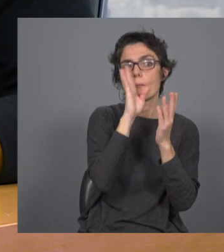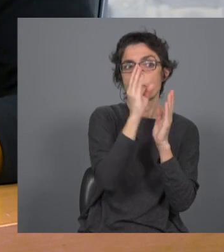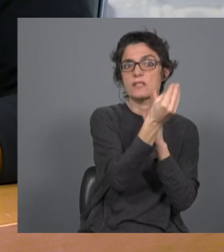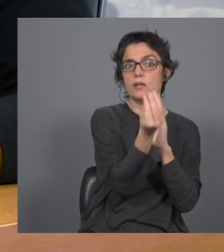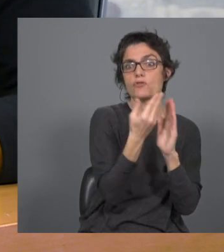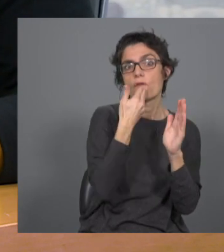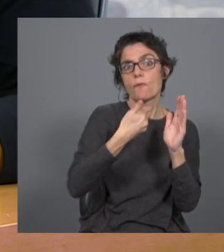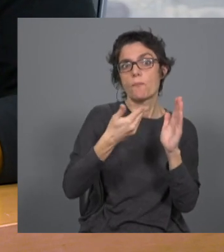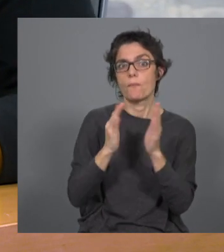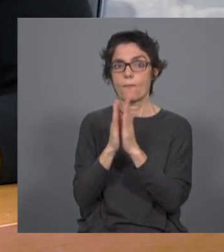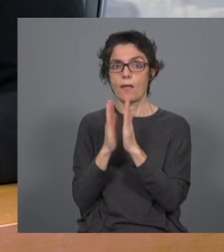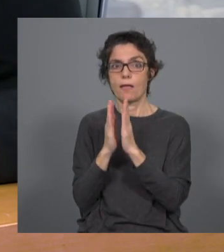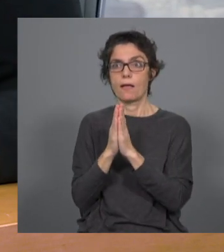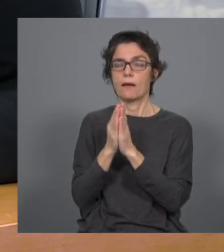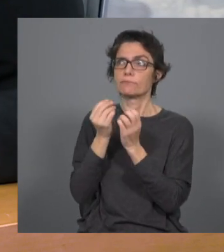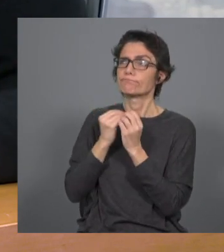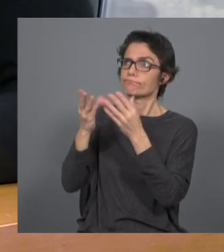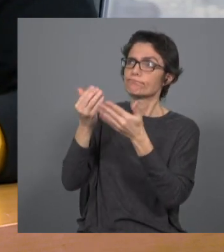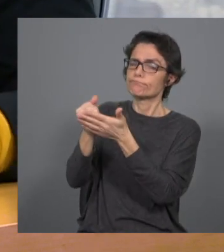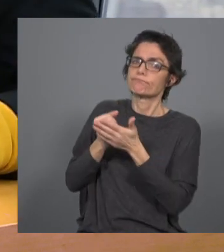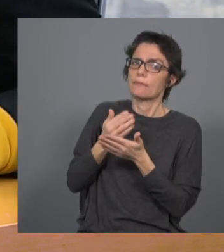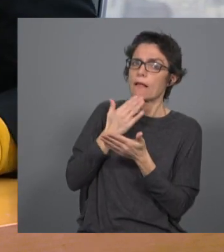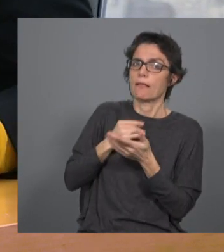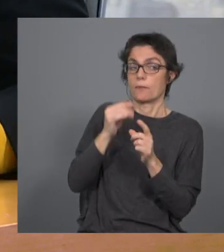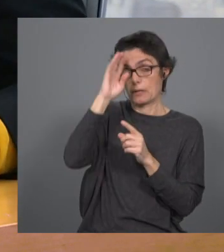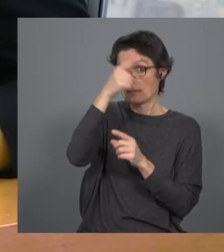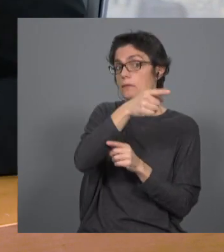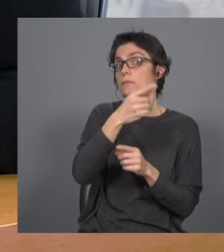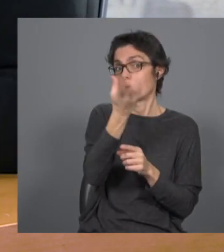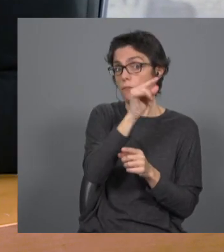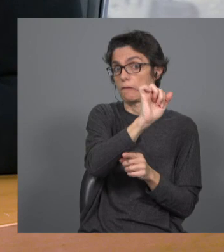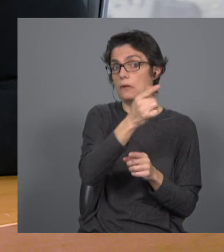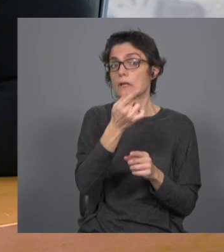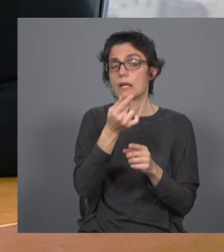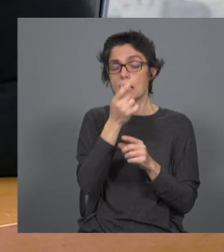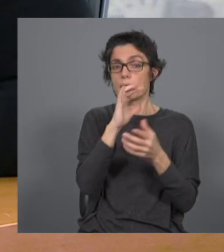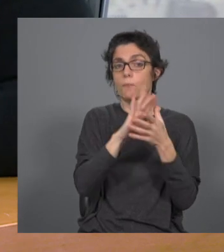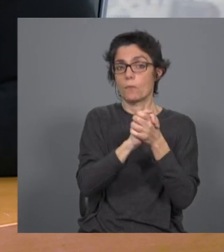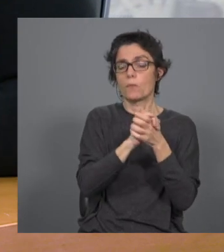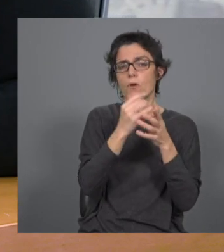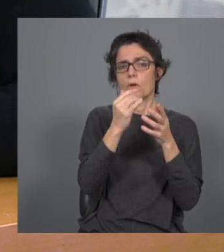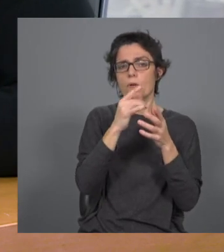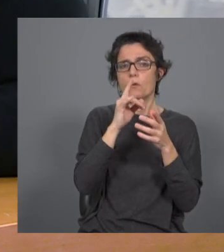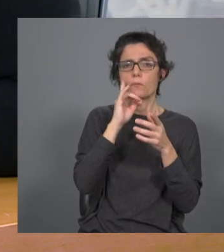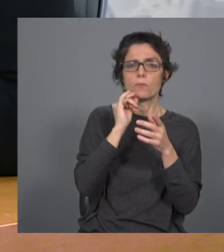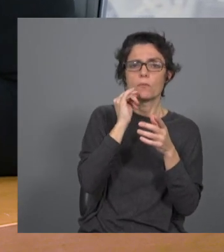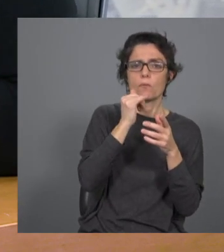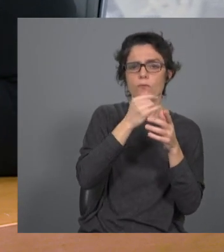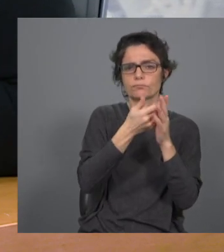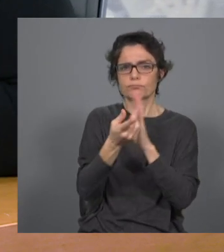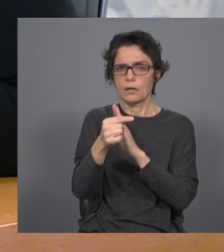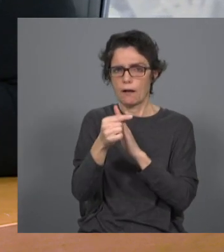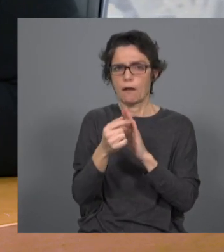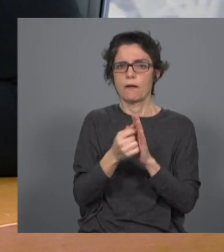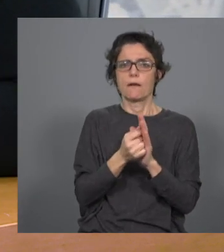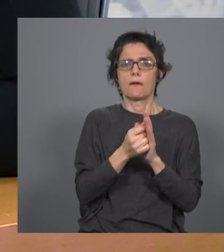facto, a preparação para se casarem, porque a poligamia ali também existe, não é? Mas há muitos casais jovens a pedir, eu por acaso estive lá o